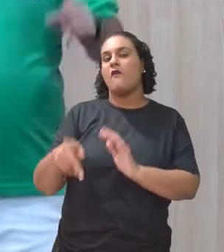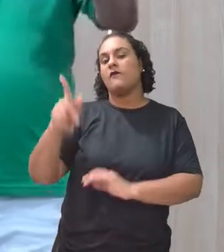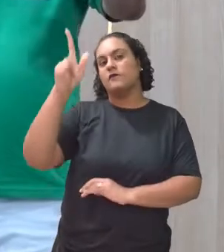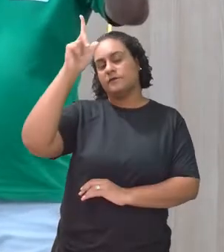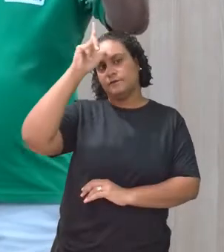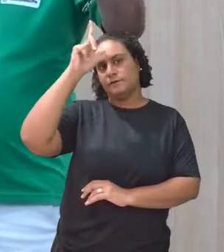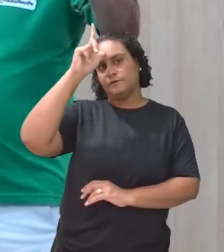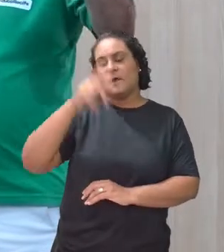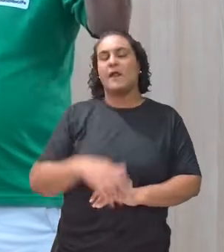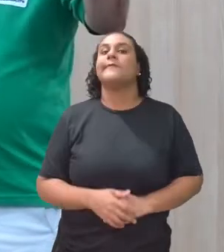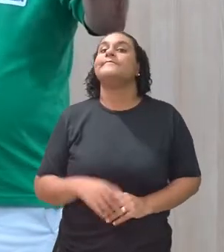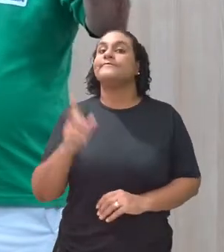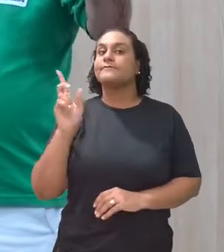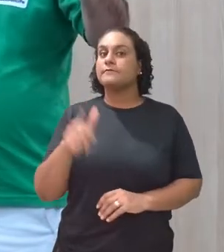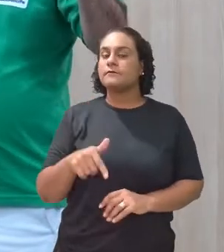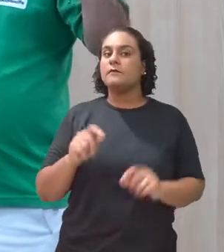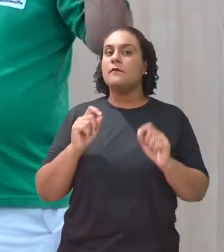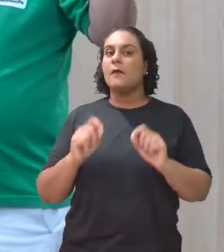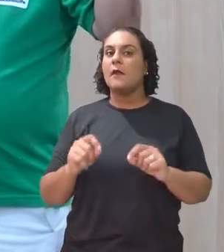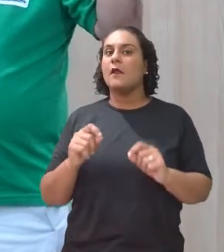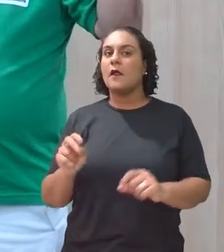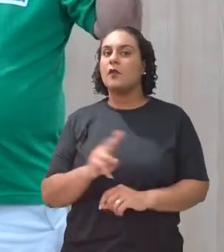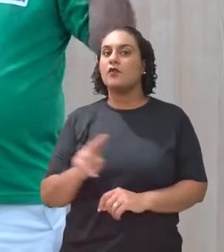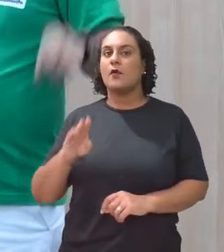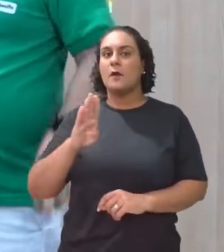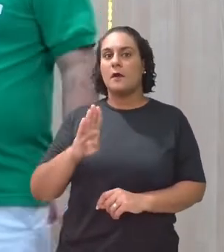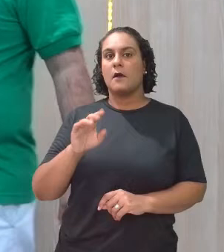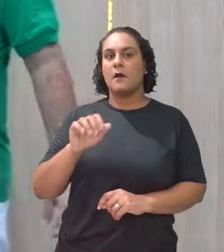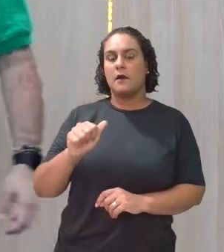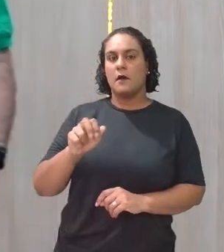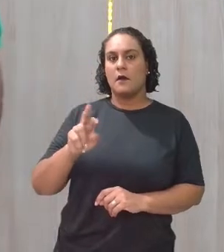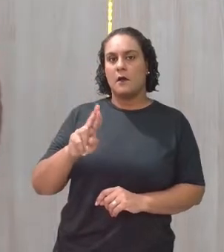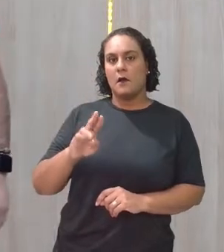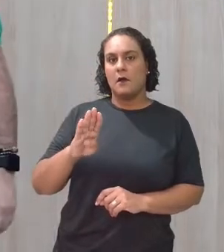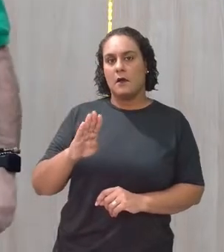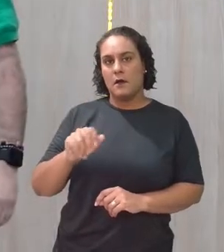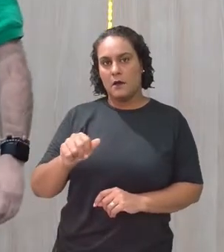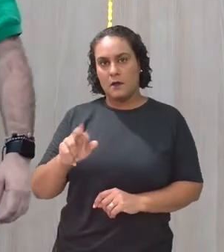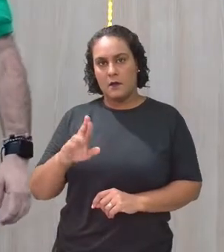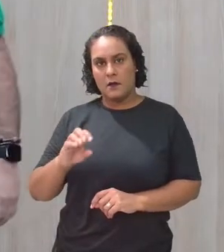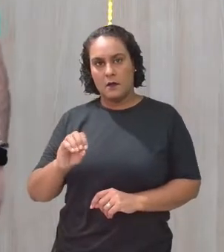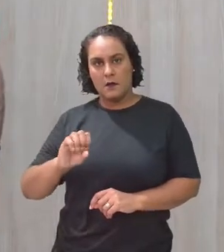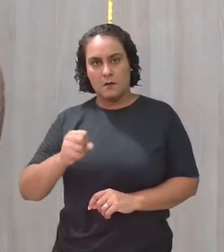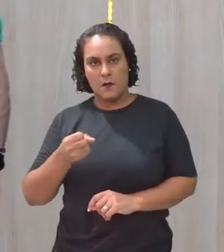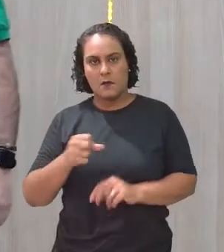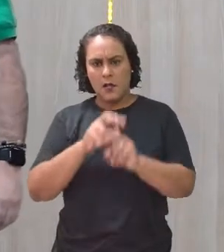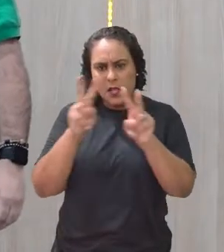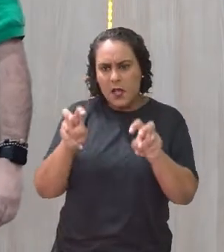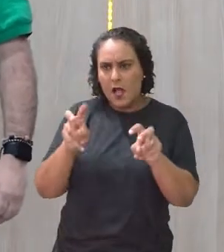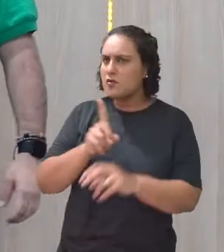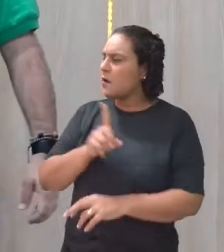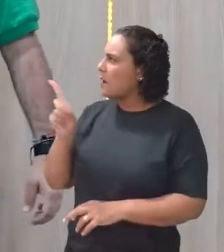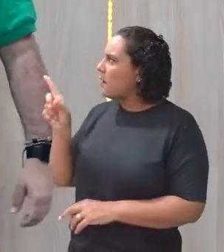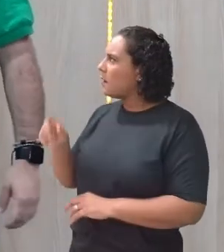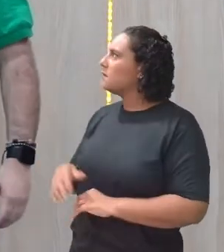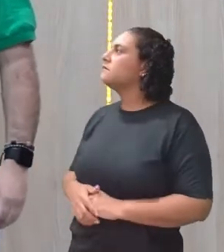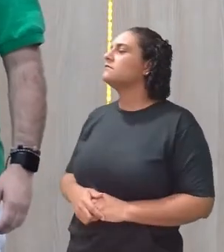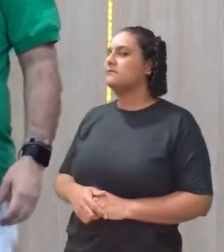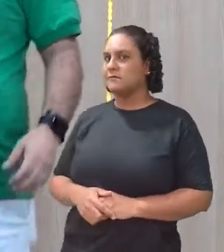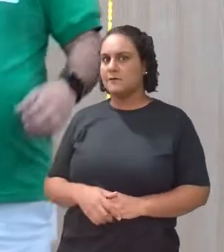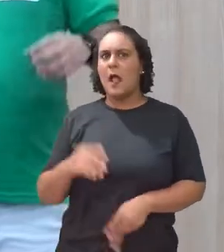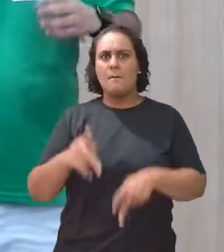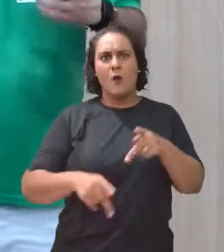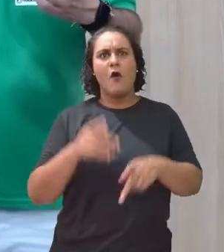germânicos, que eram chamados de bárbaros, aí, entre aspas, pelos romanos,